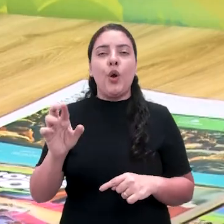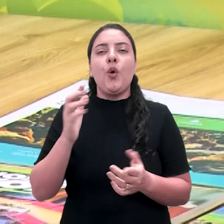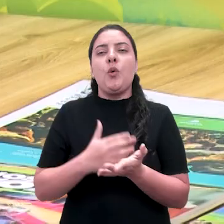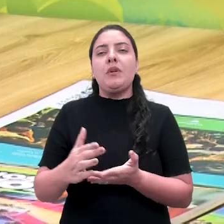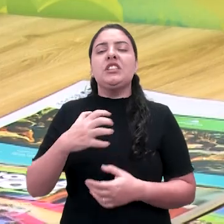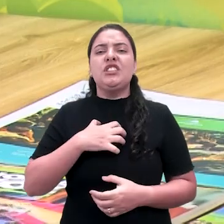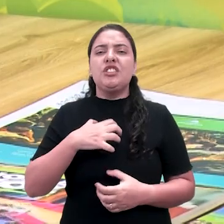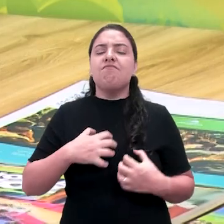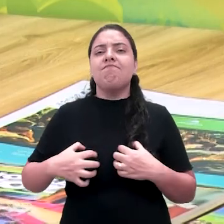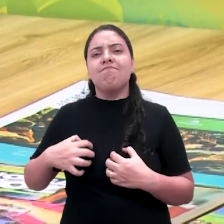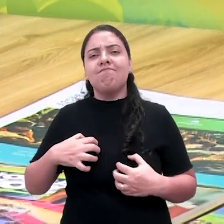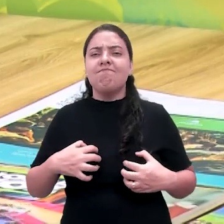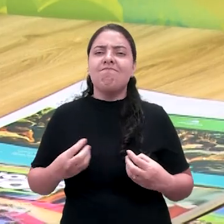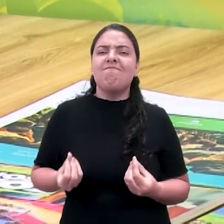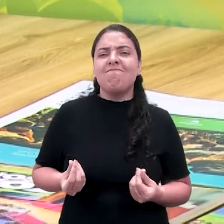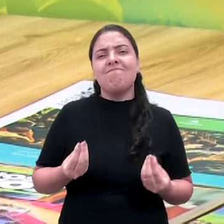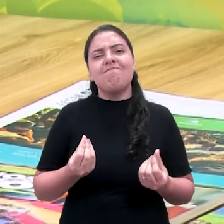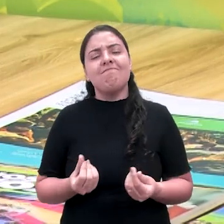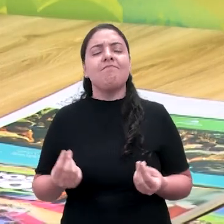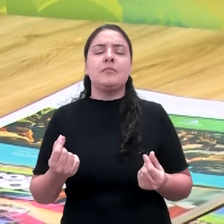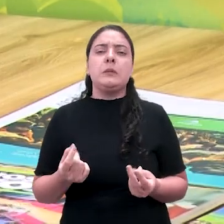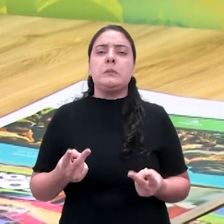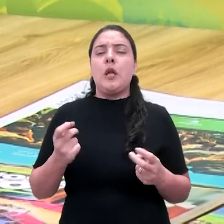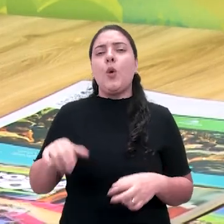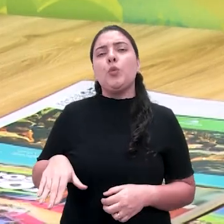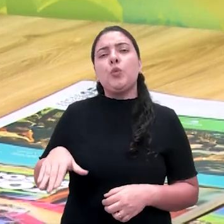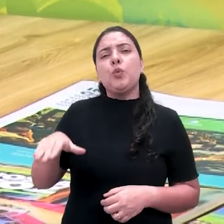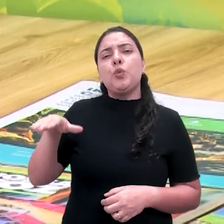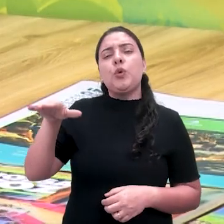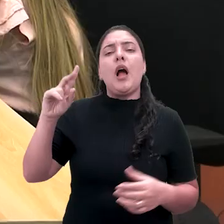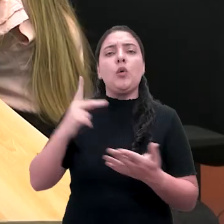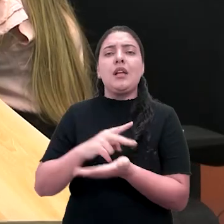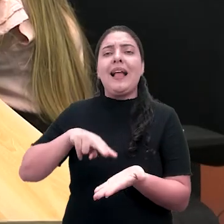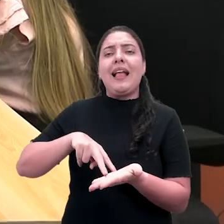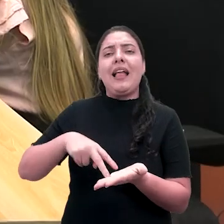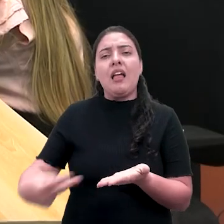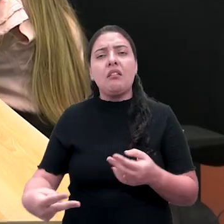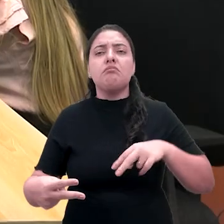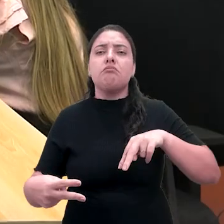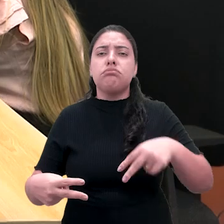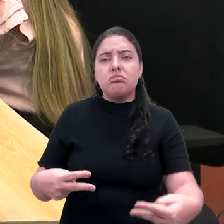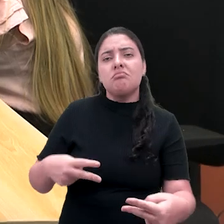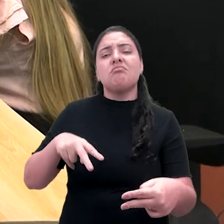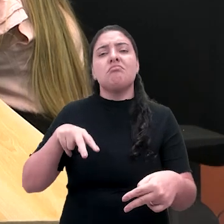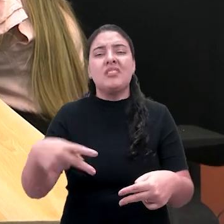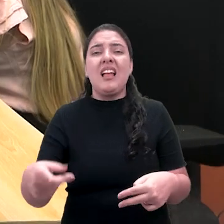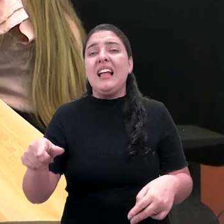a sentir os sintomas, né? Eu já vinha levando desde pequena muitas quedas. Mas era aquela coisa,